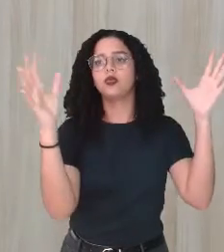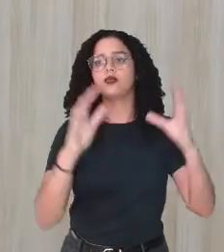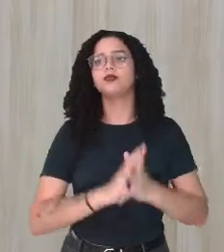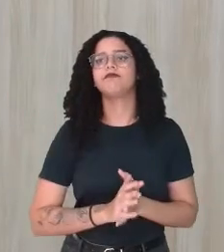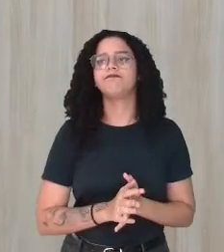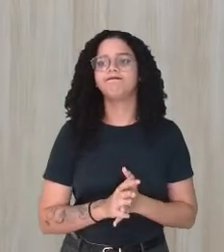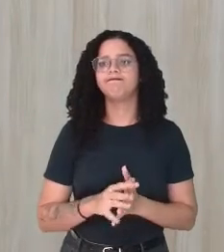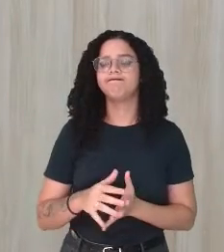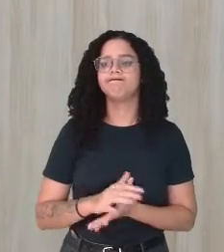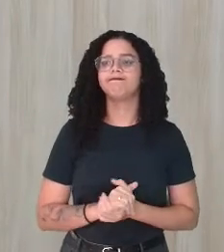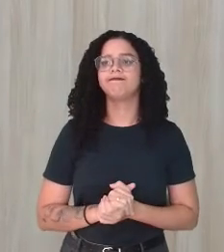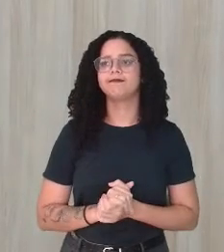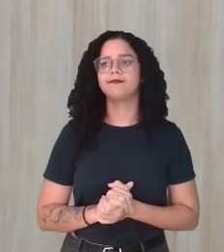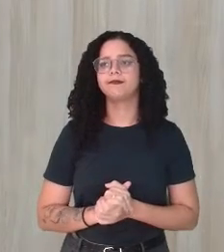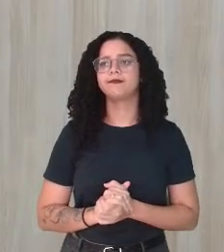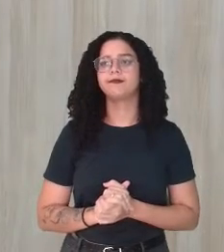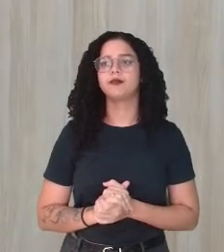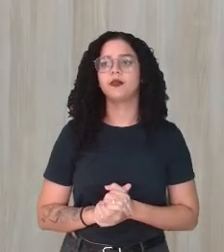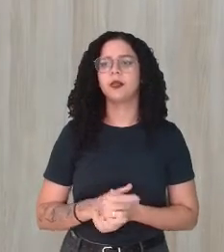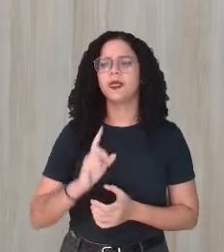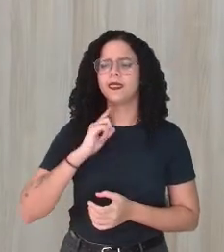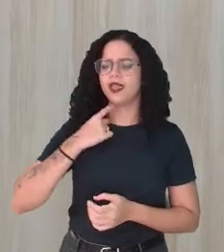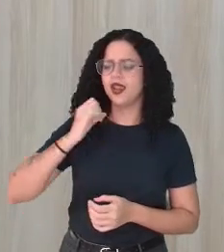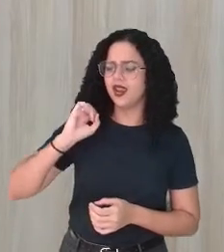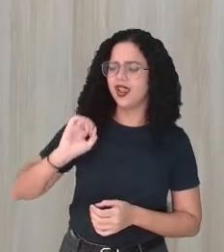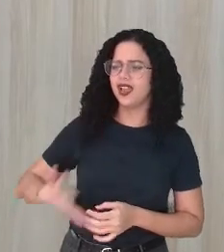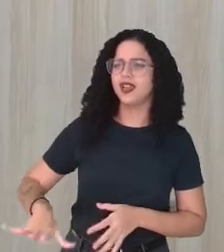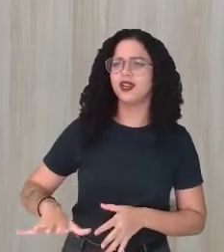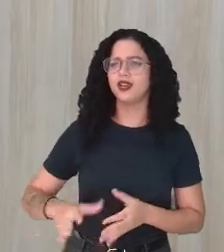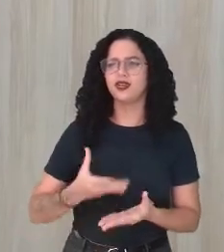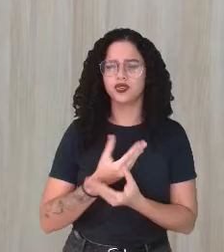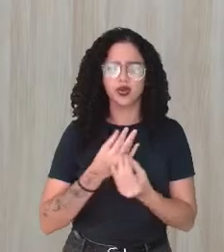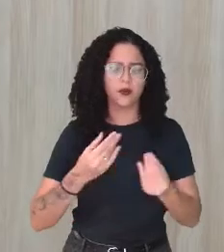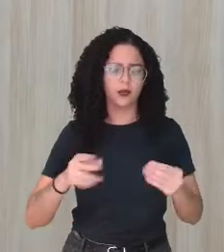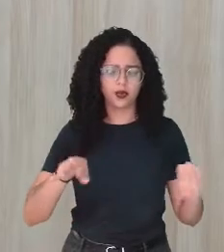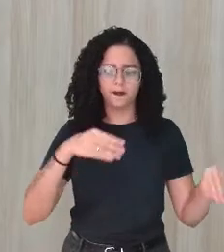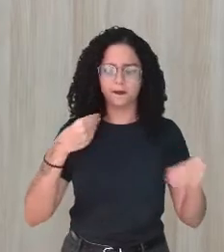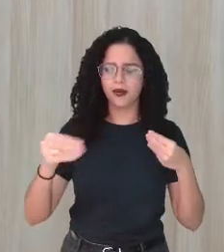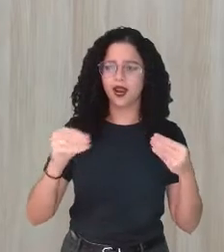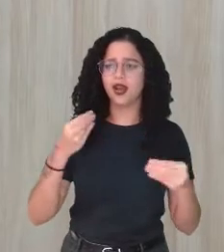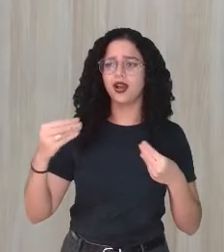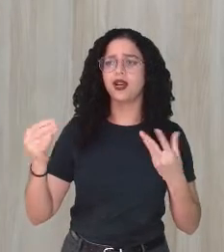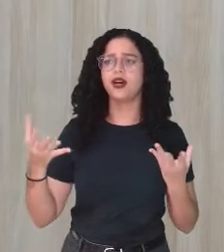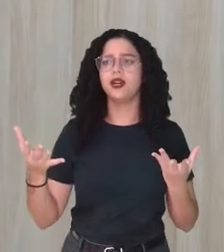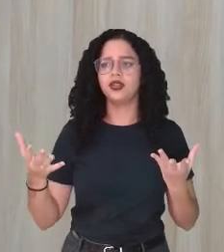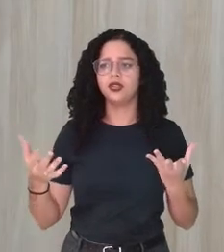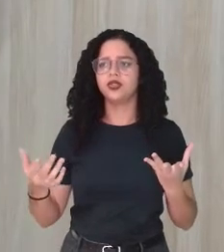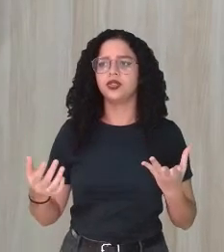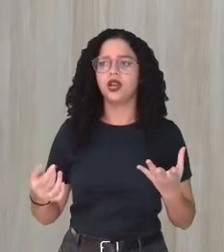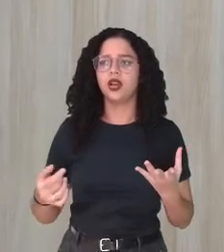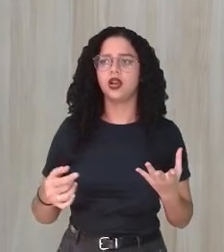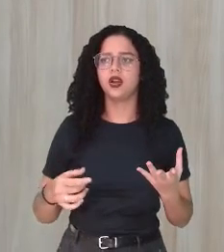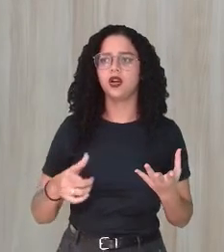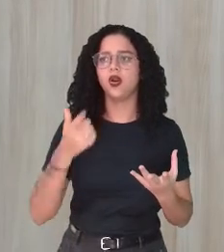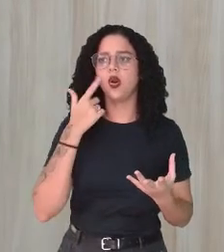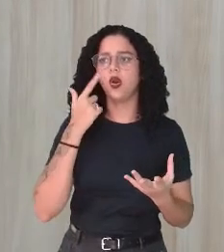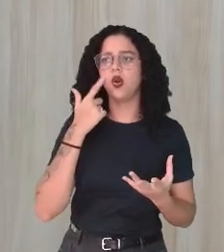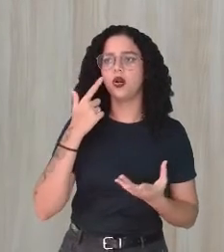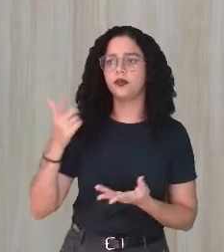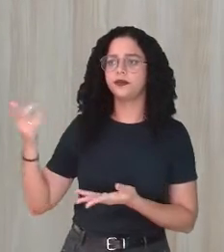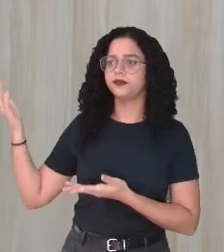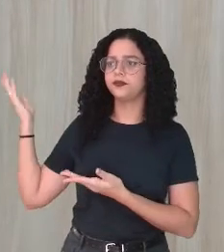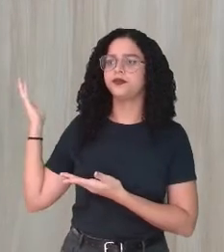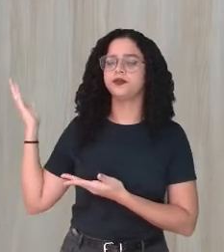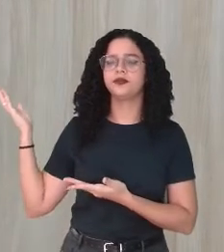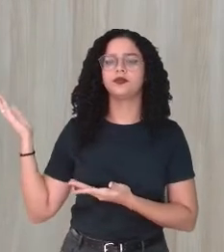poluição atmosférica aqui, gente, lixo jogado, né, um monte de plástico aqui, tá, no ambiente. Aqui a gente tem, ó,